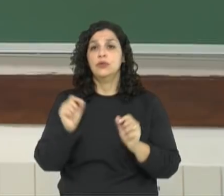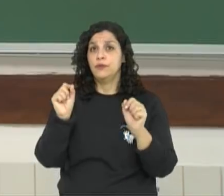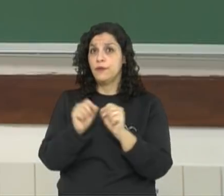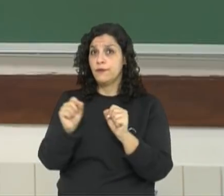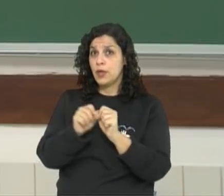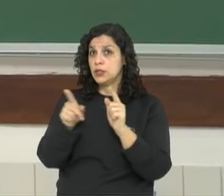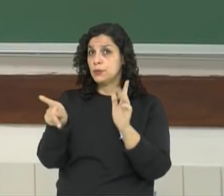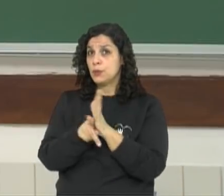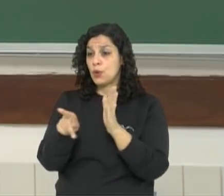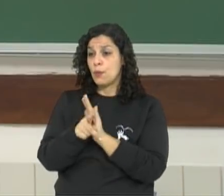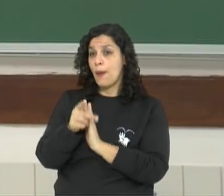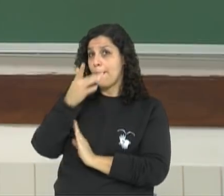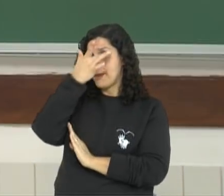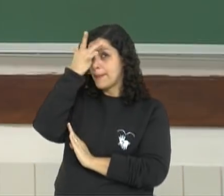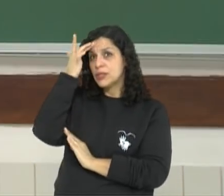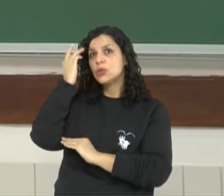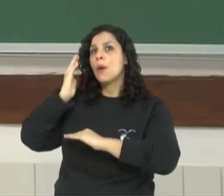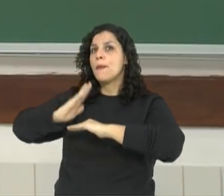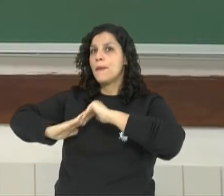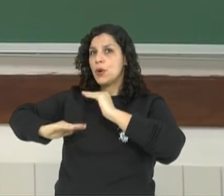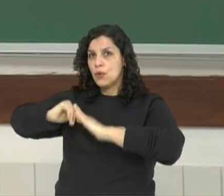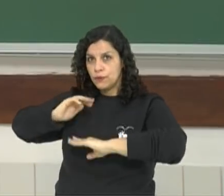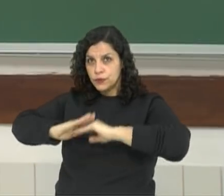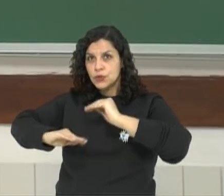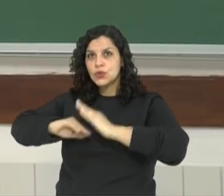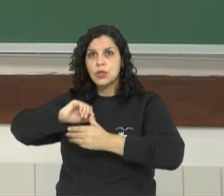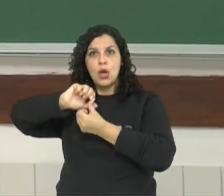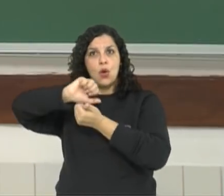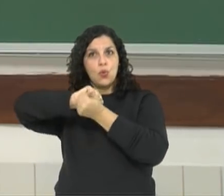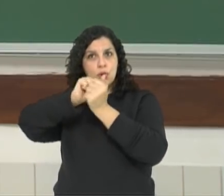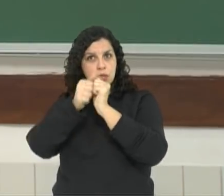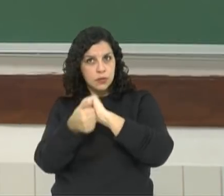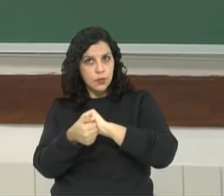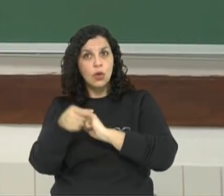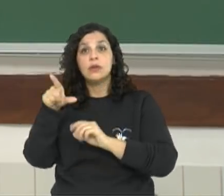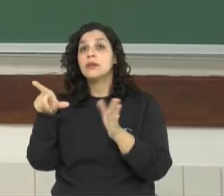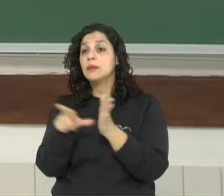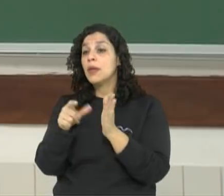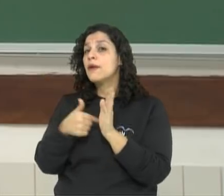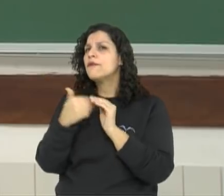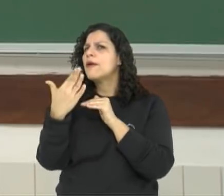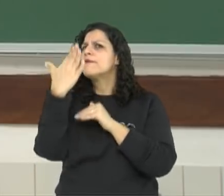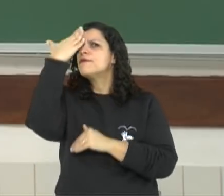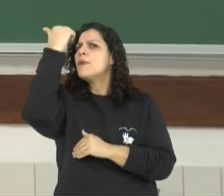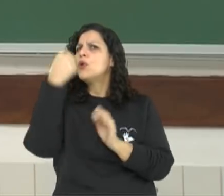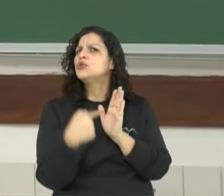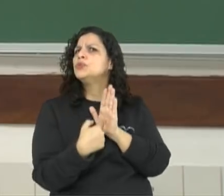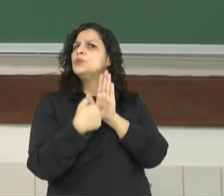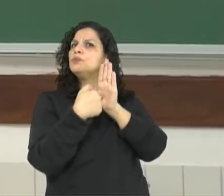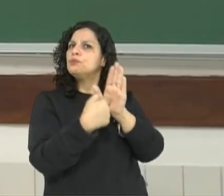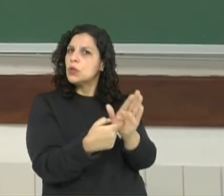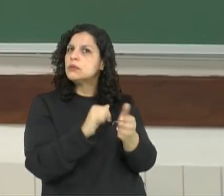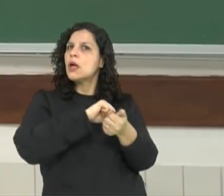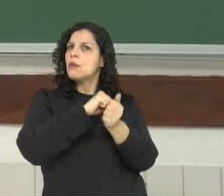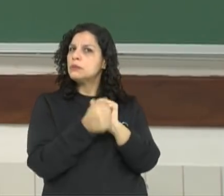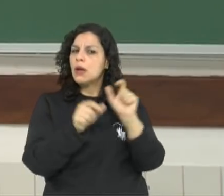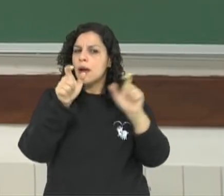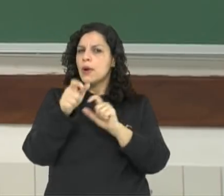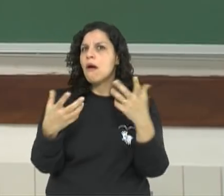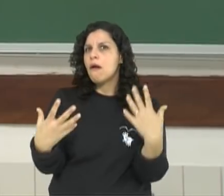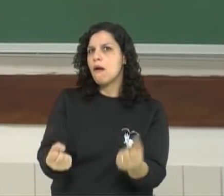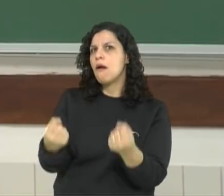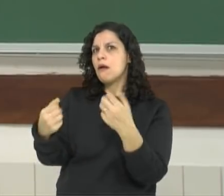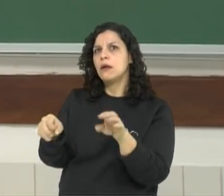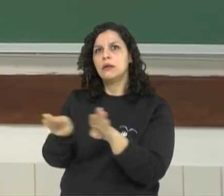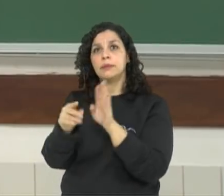produzir campeões, vamos dizer assim, a ideia principal dessa competição era tornar esse esporte mais popular entre os